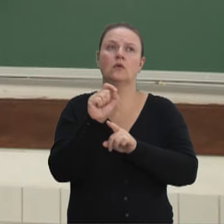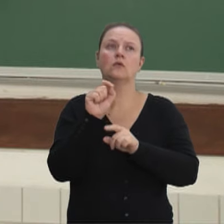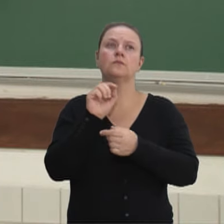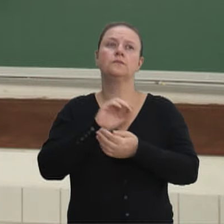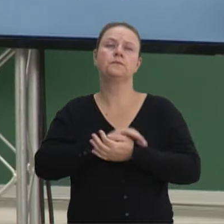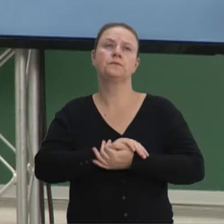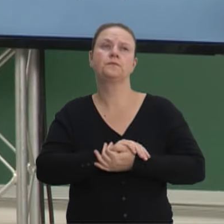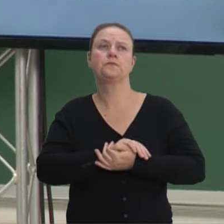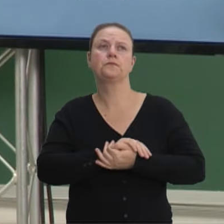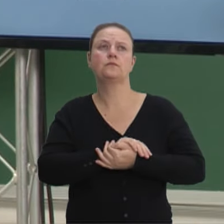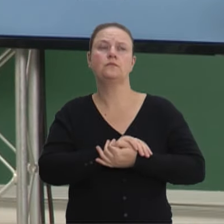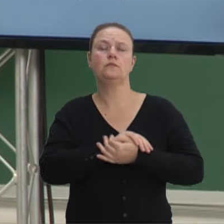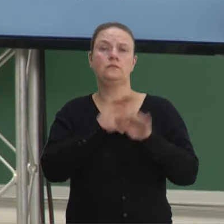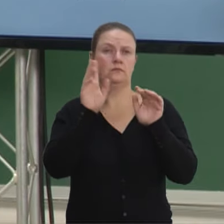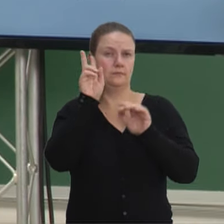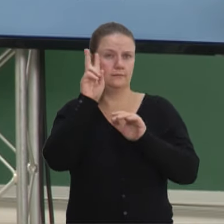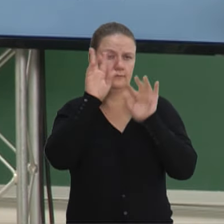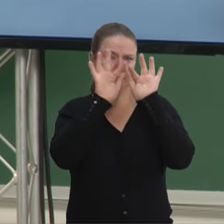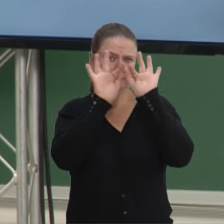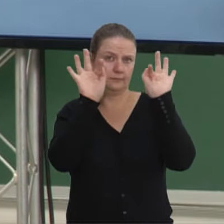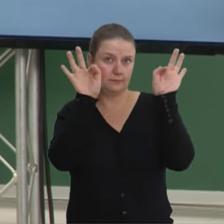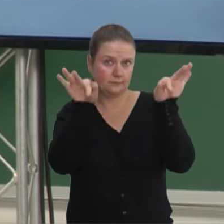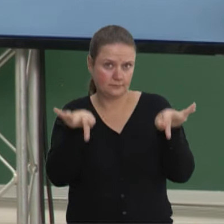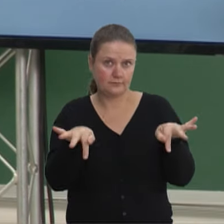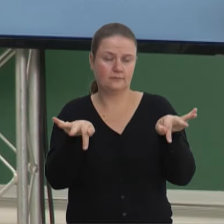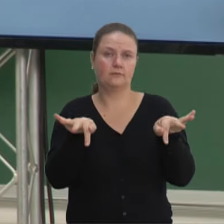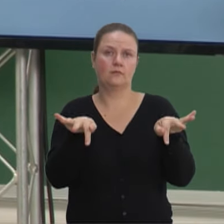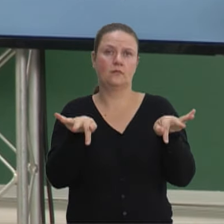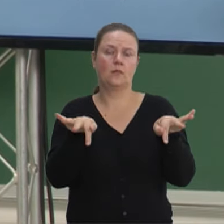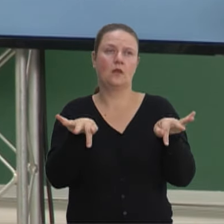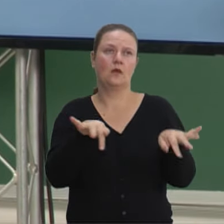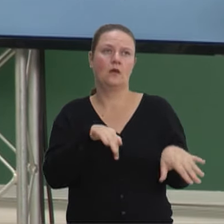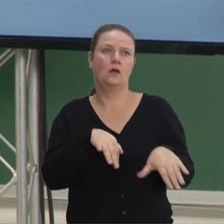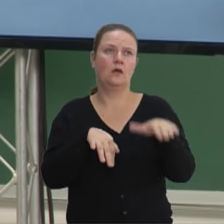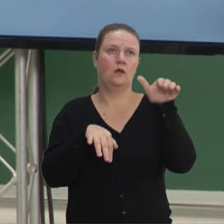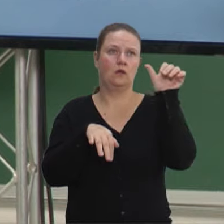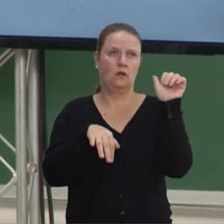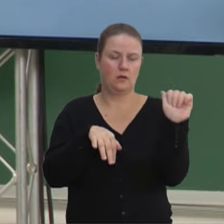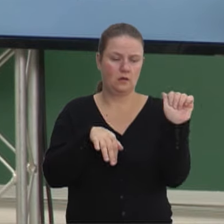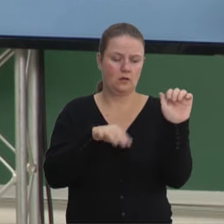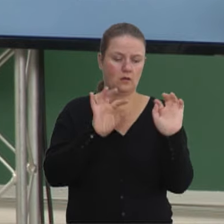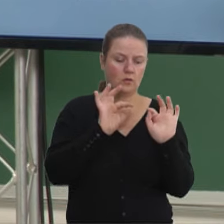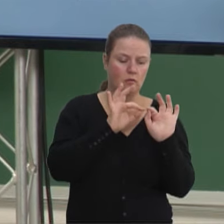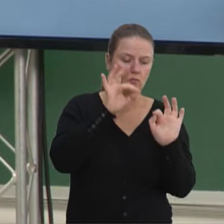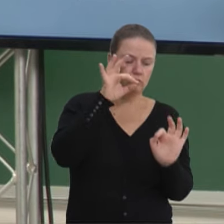Lembra lá da fórmula. E que passa pelo ponto A, que é dado,